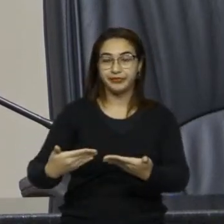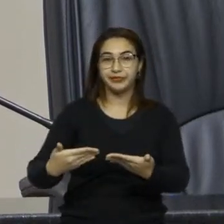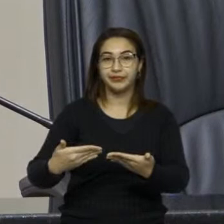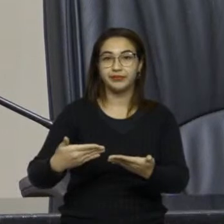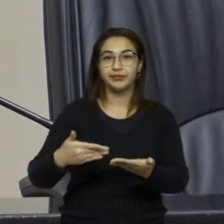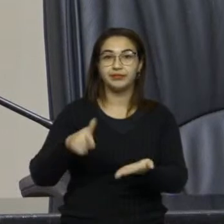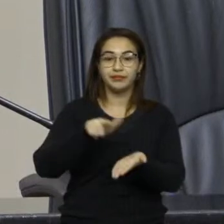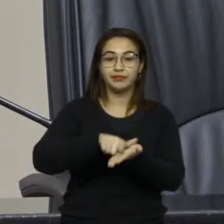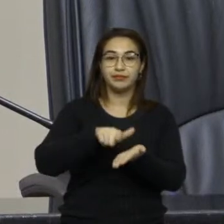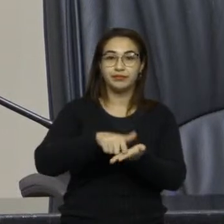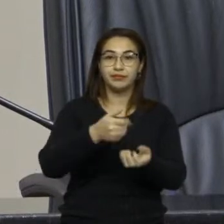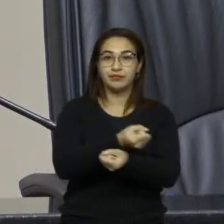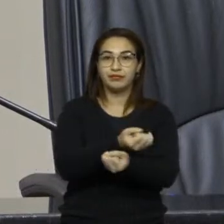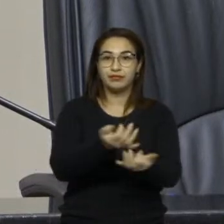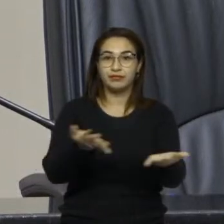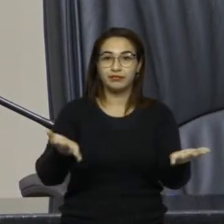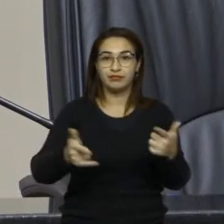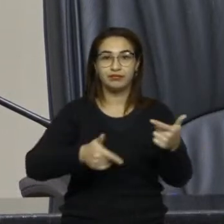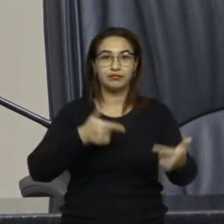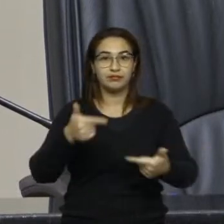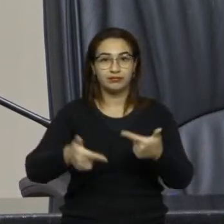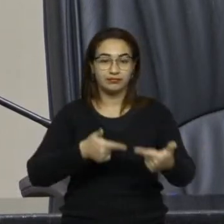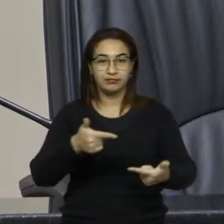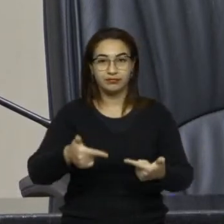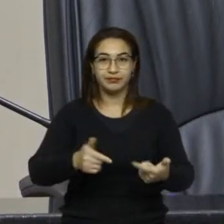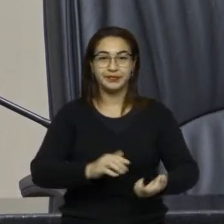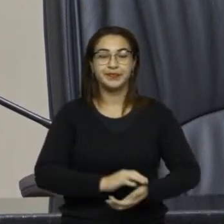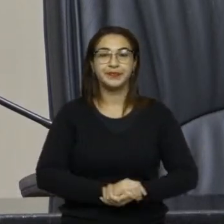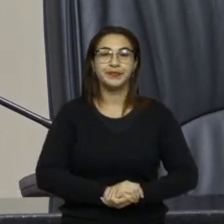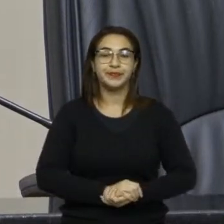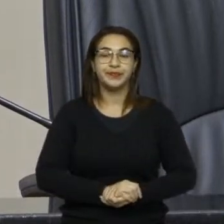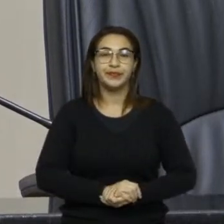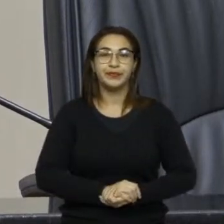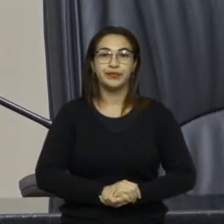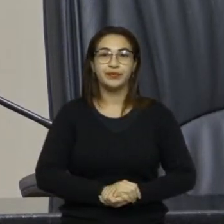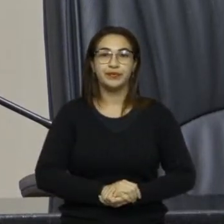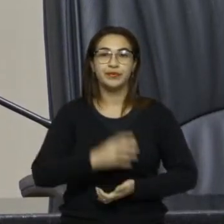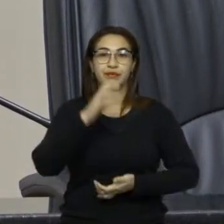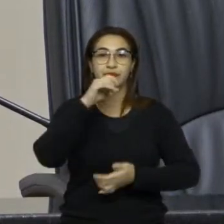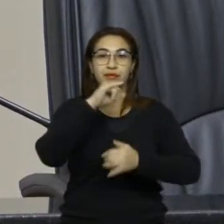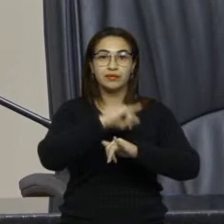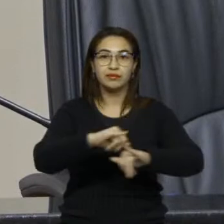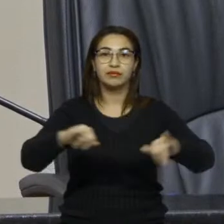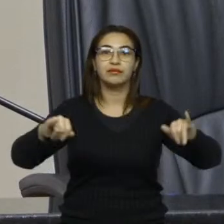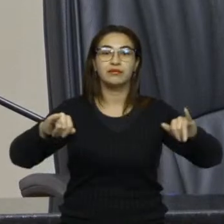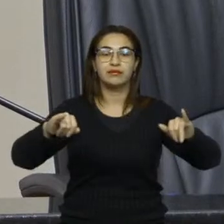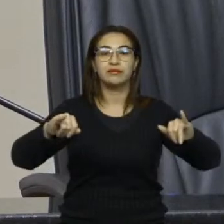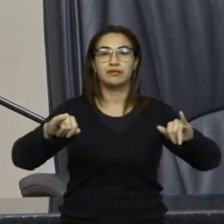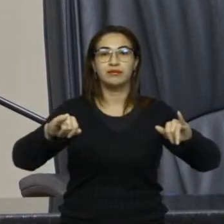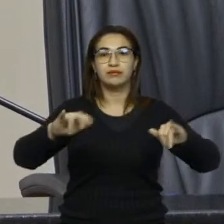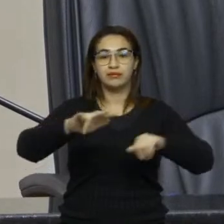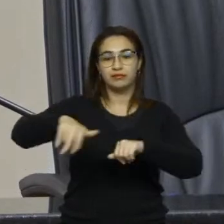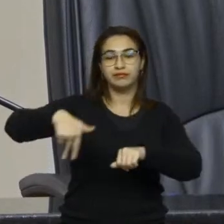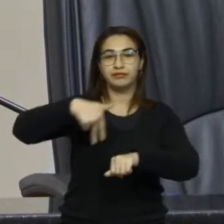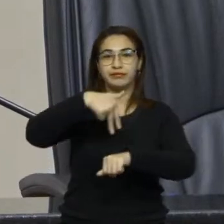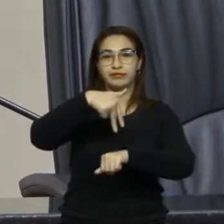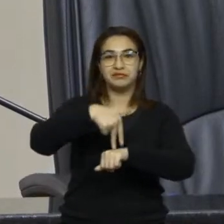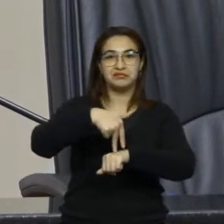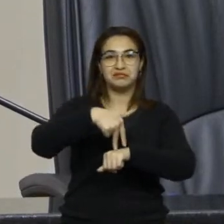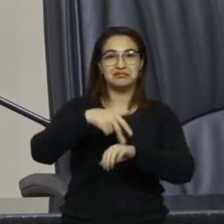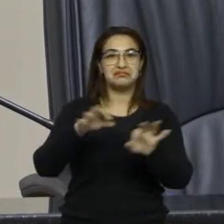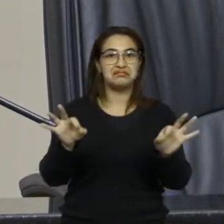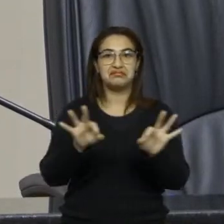presidente solicitou que se procedesse à distribuição. Breves comunicações, sem registro